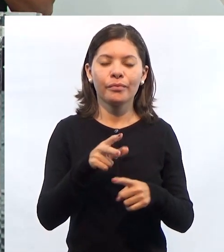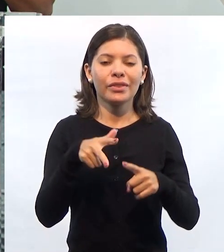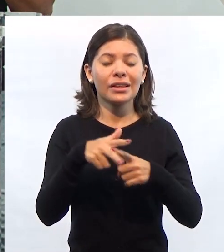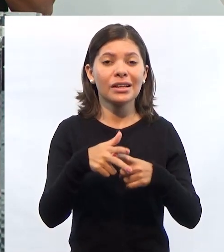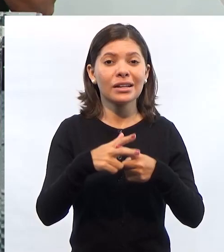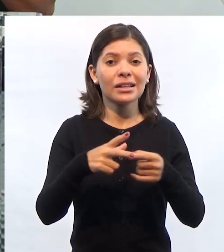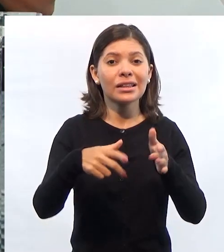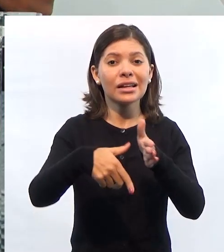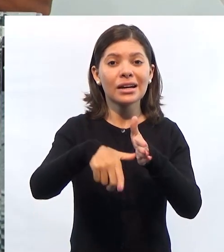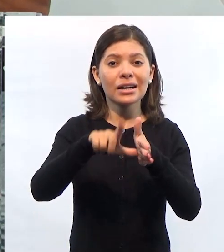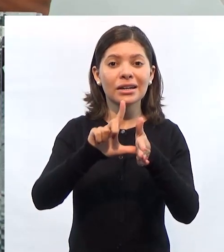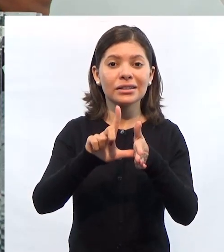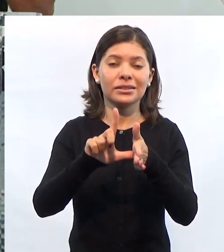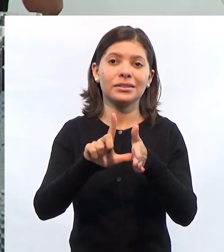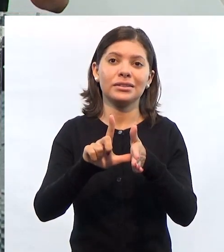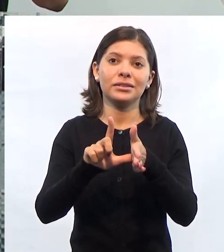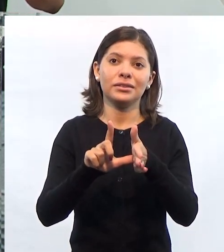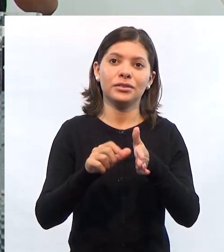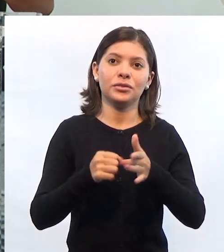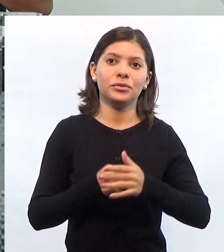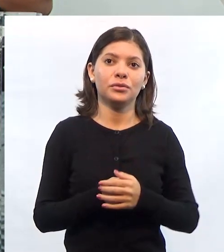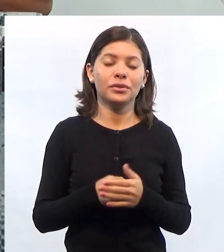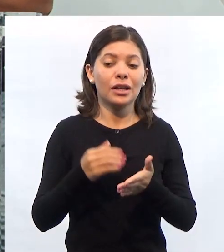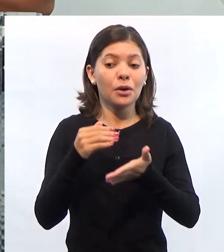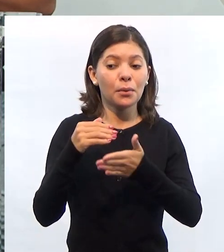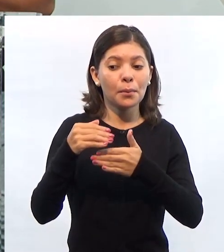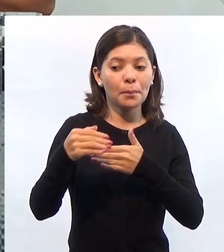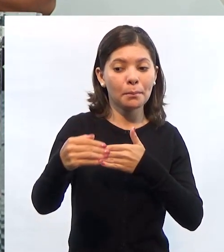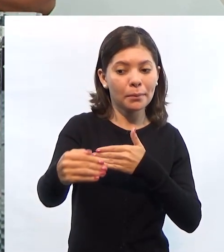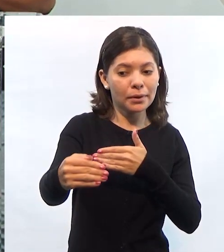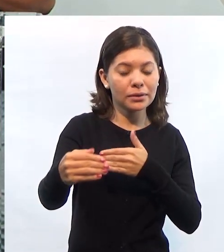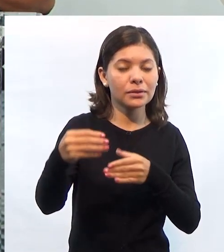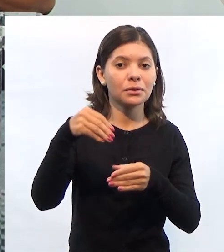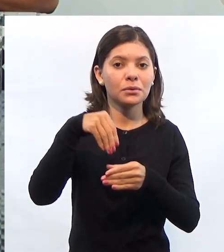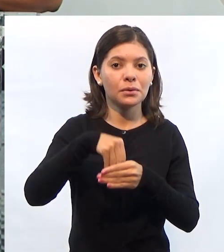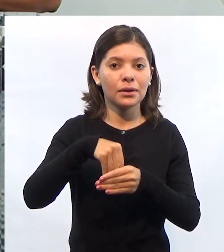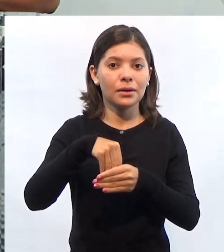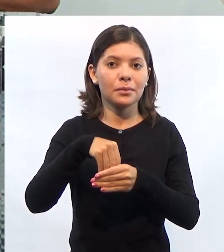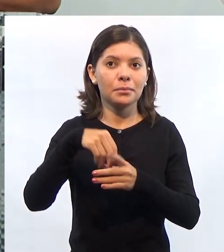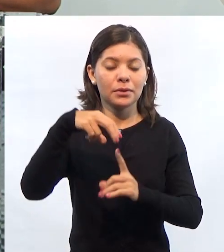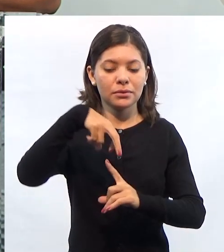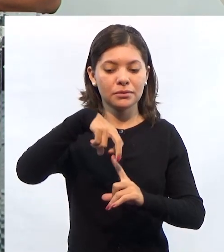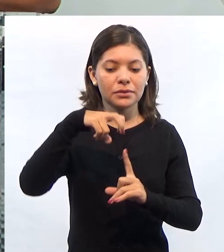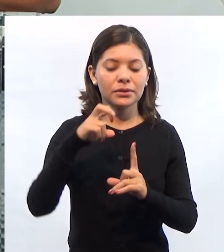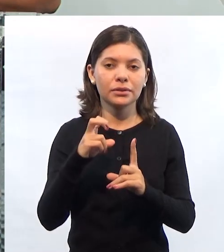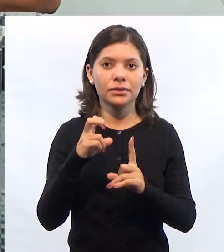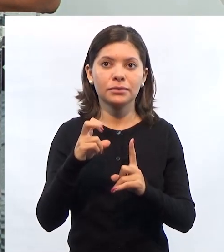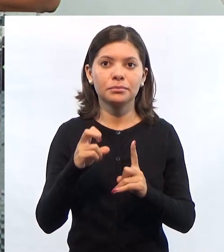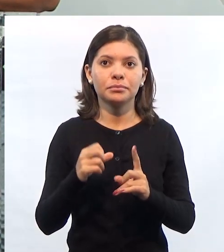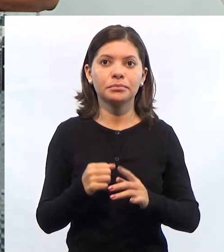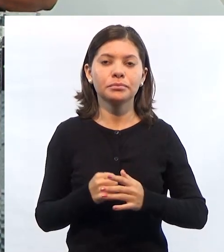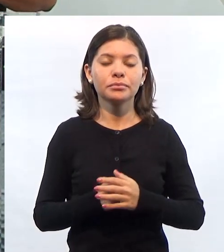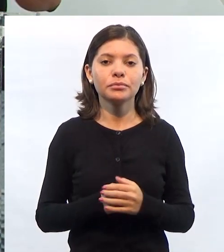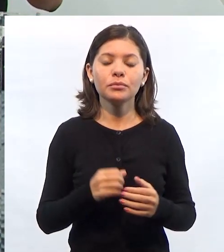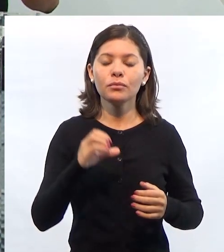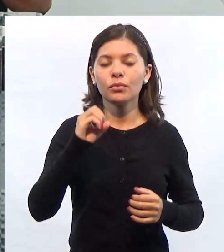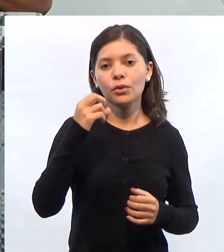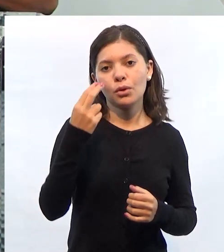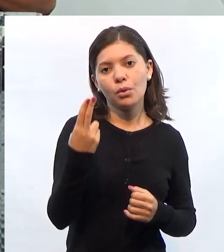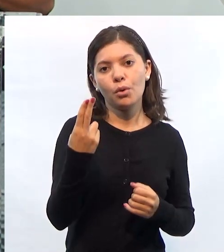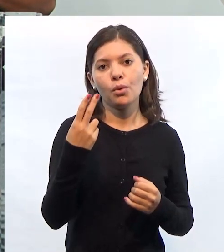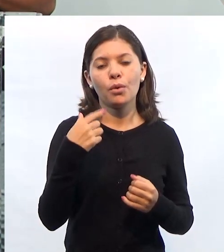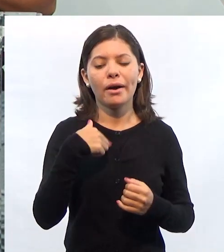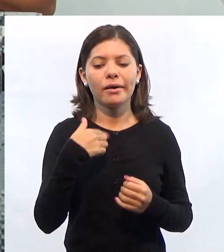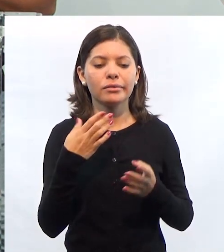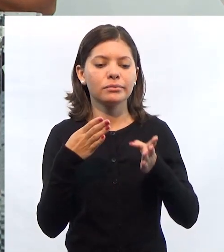desregulando antes mesmo que ela comece a tocar menos refrigerante nas embalagens Ou